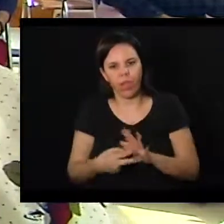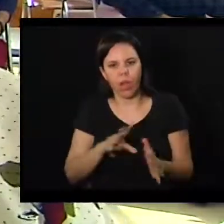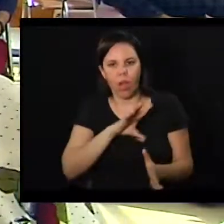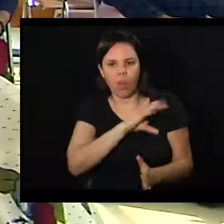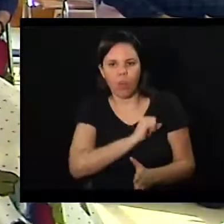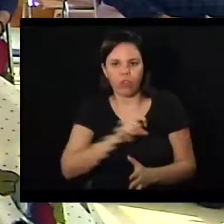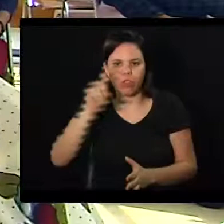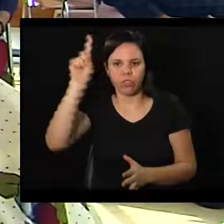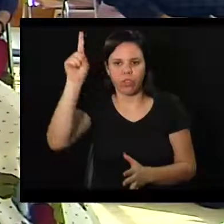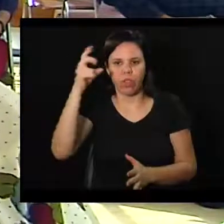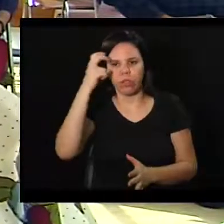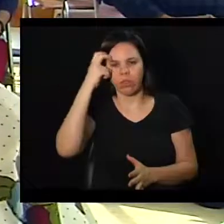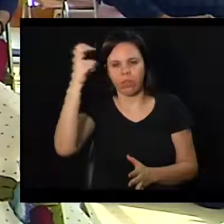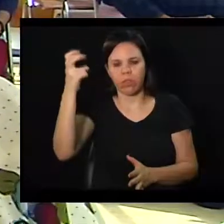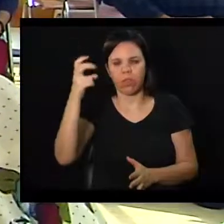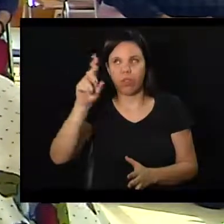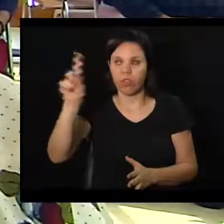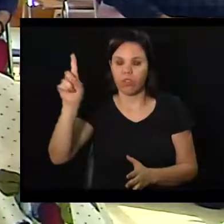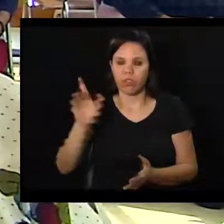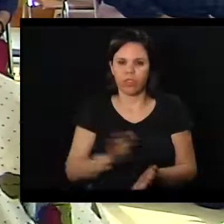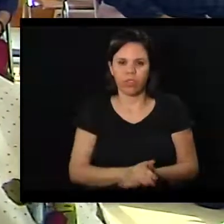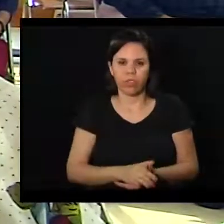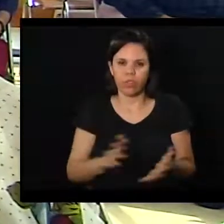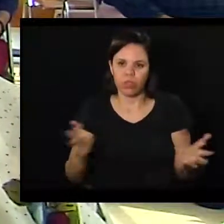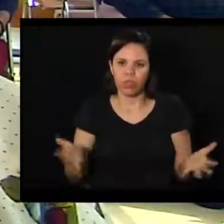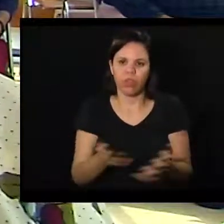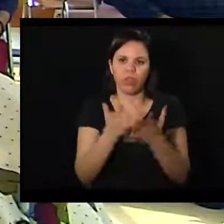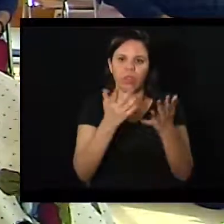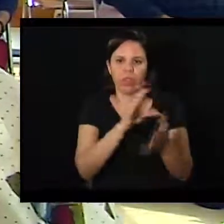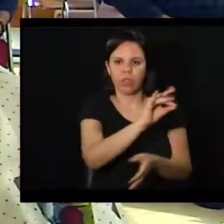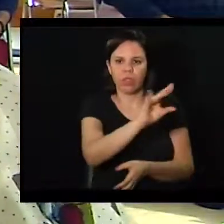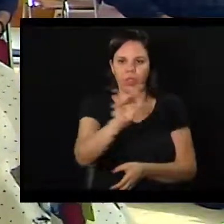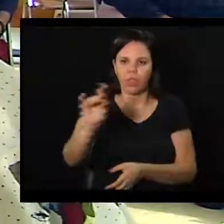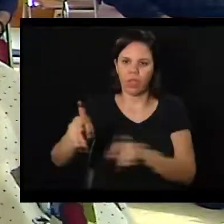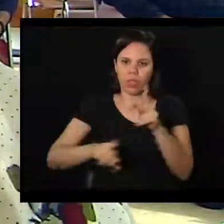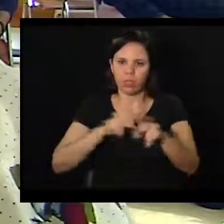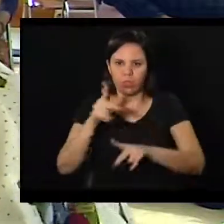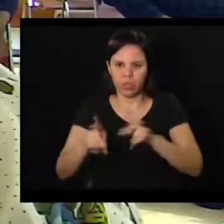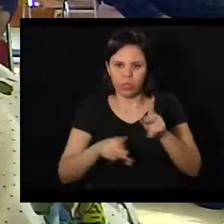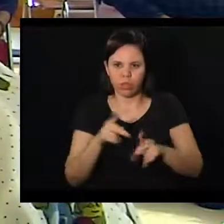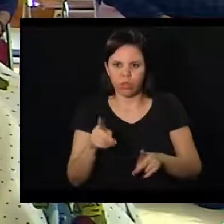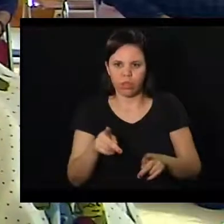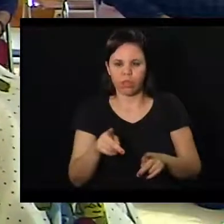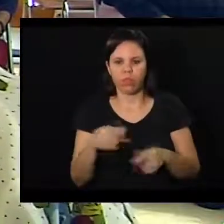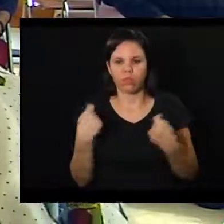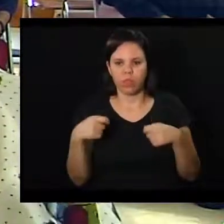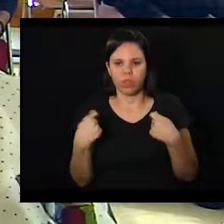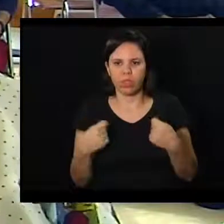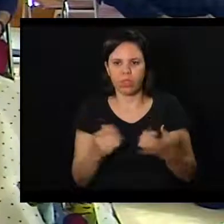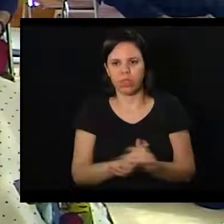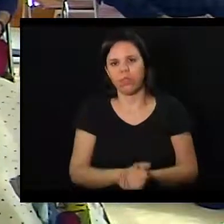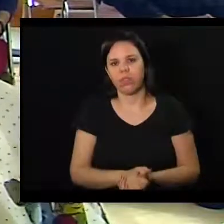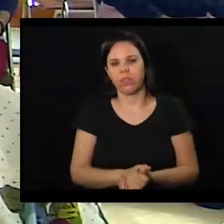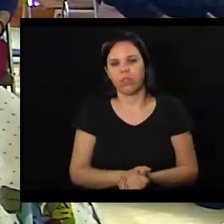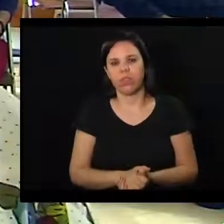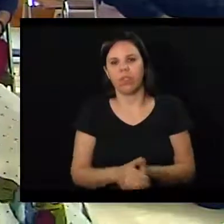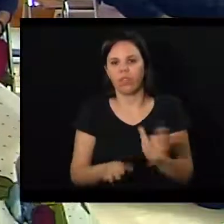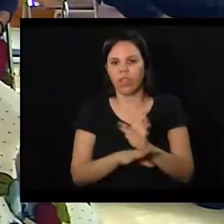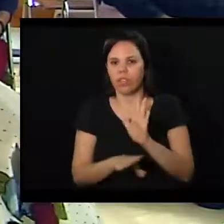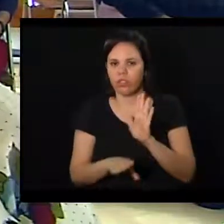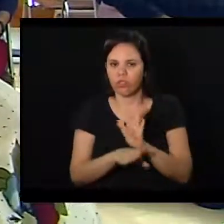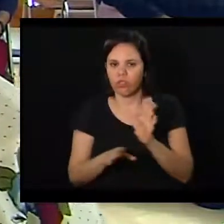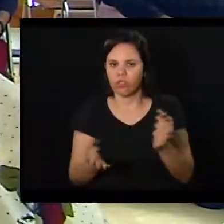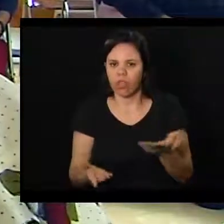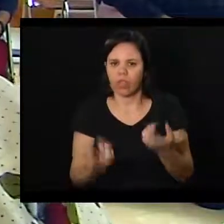Deus e sabedoria divina, que atua em cada pessoa exatamente naquilo que a pessoa precisa e que vai ajudar a